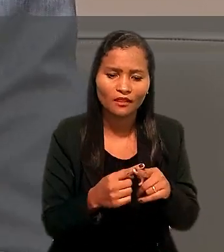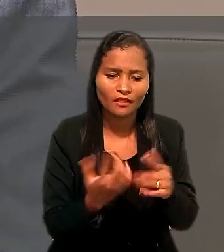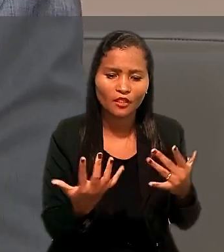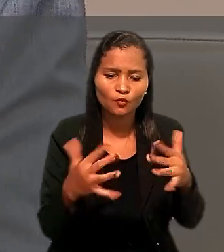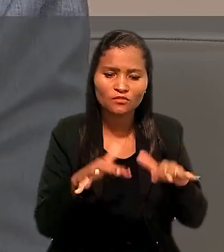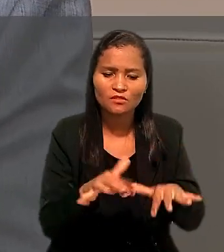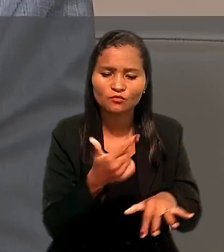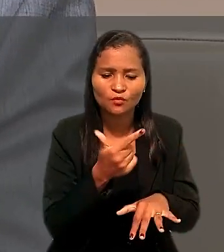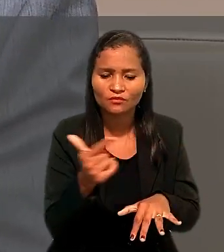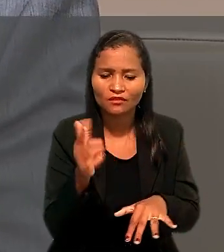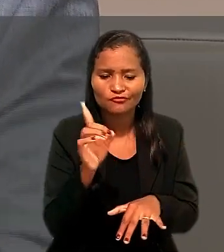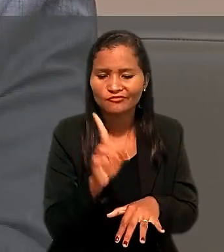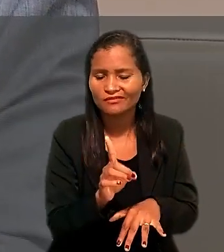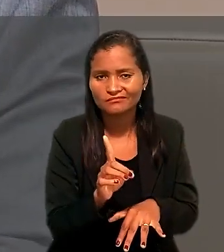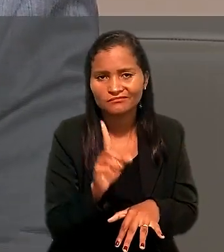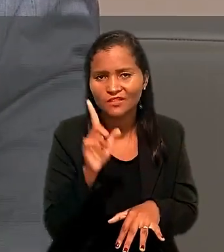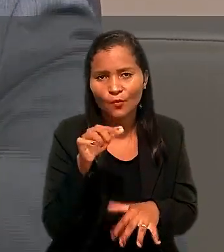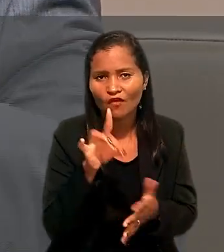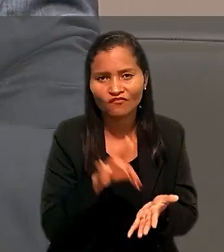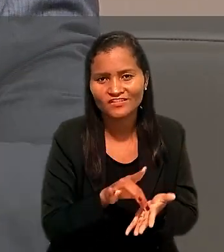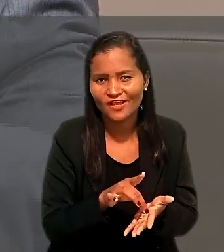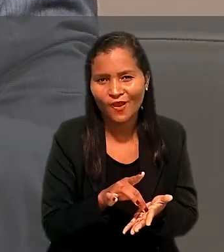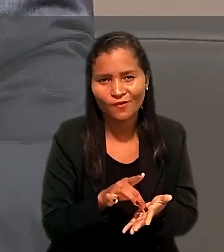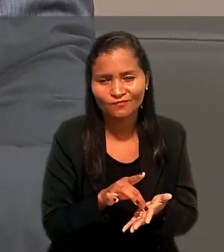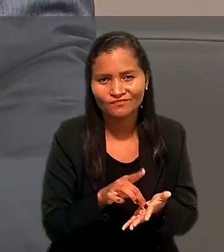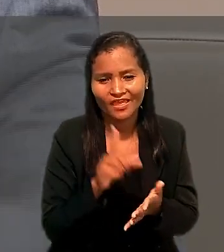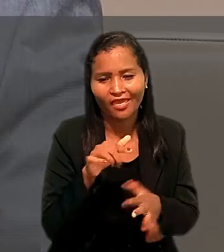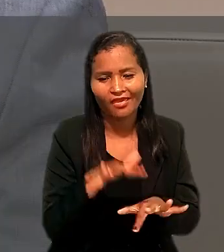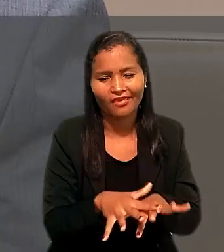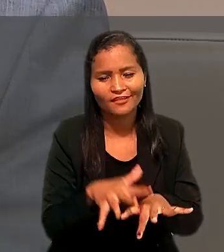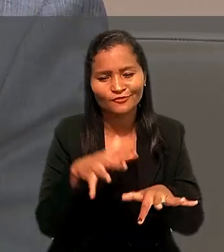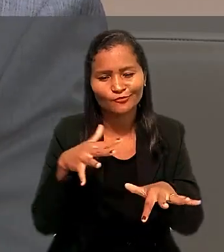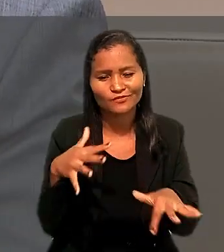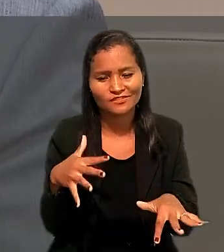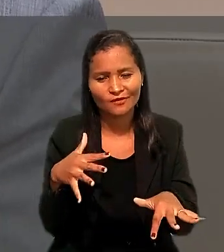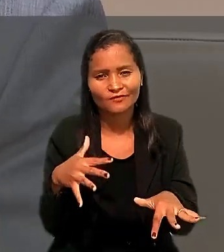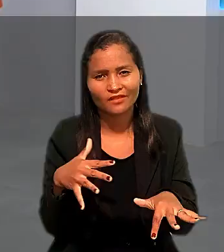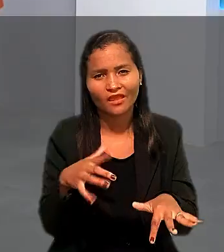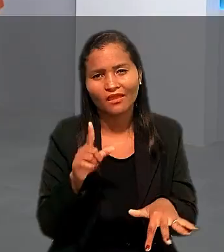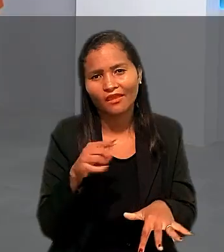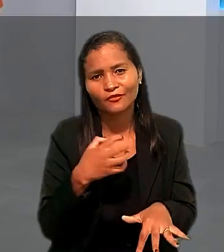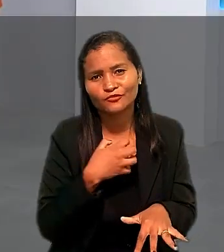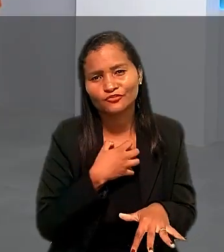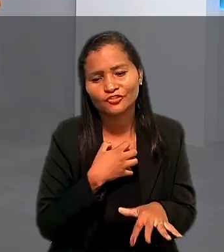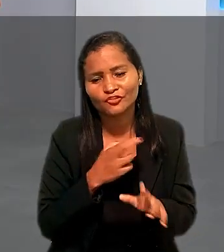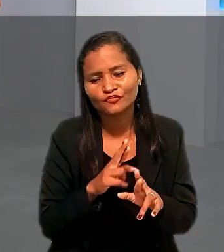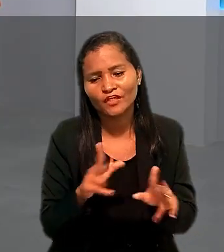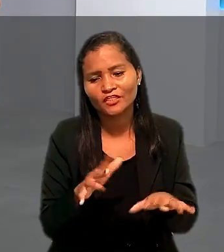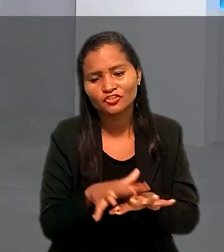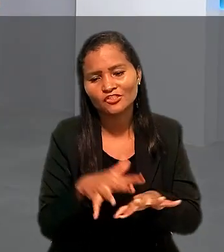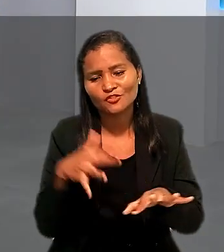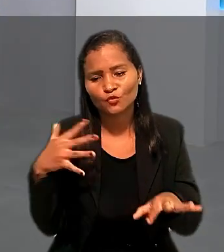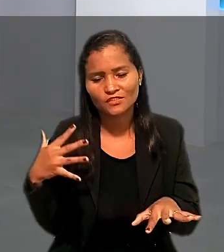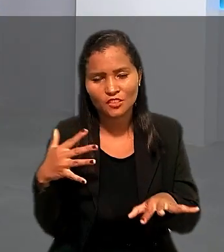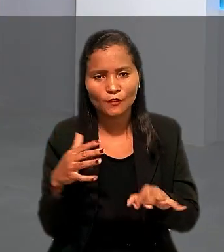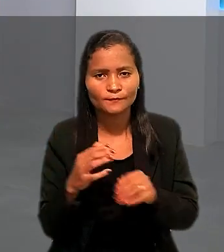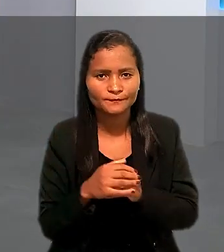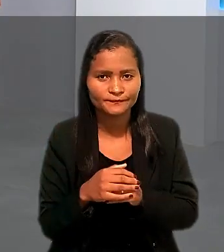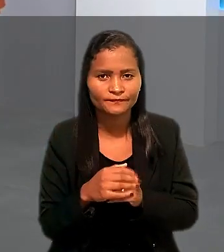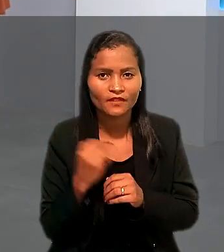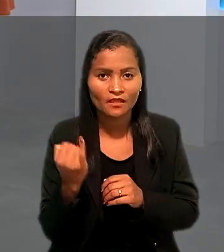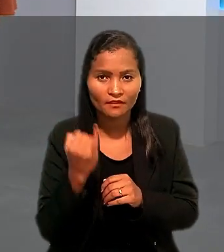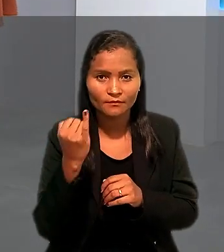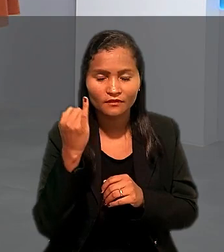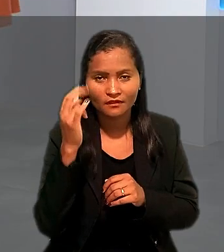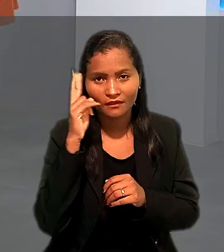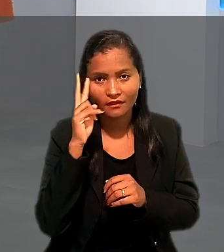inclusão sem direitos não é inclusão, é exclusão, uma forma apenas diferenciada de exclusão.